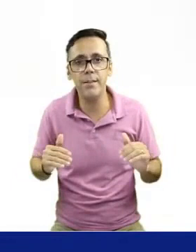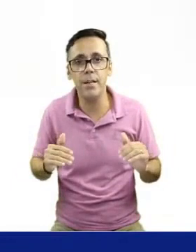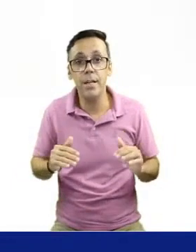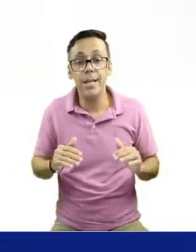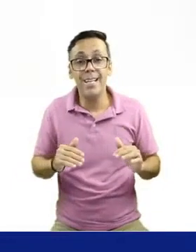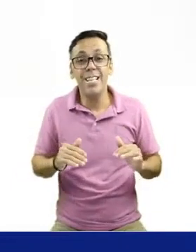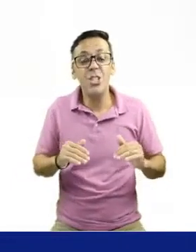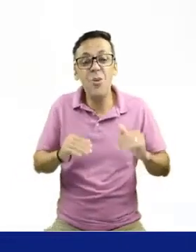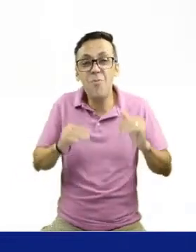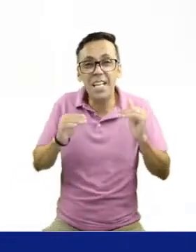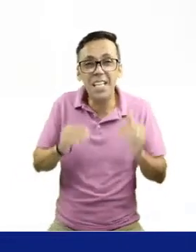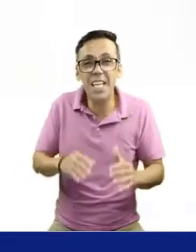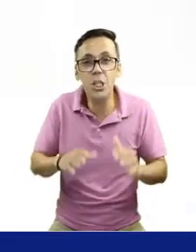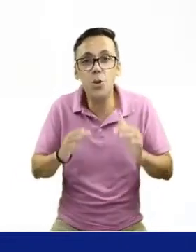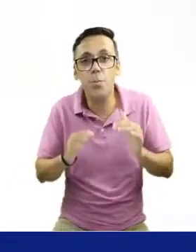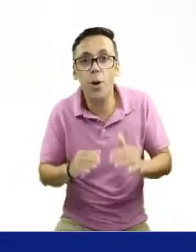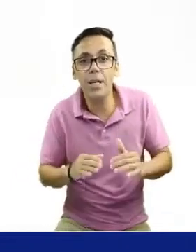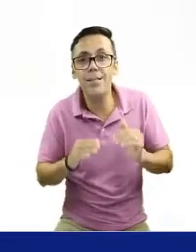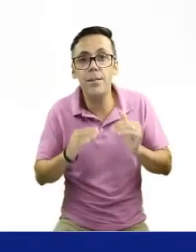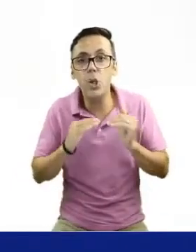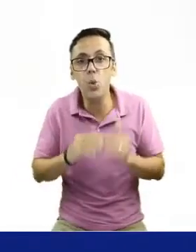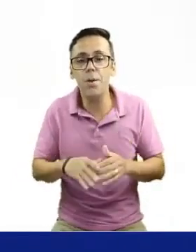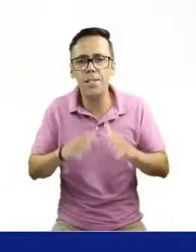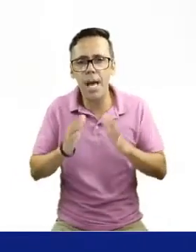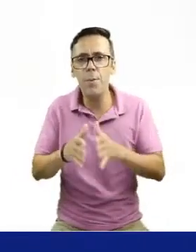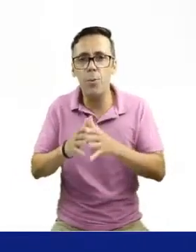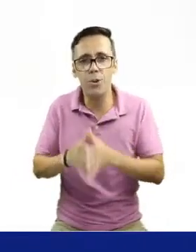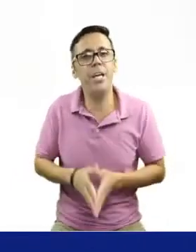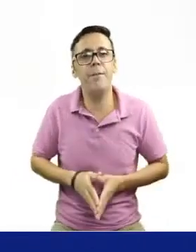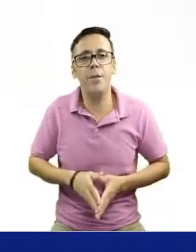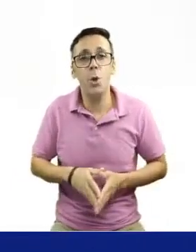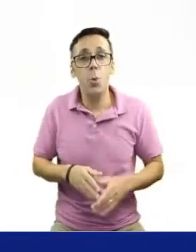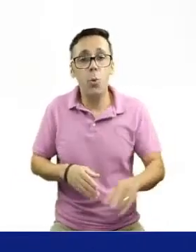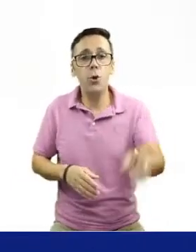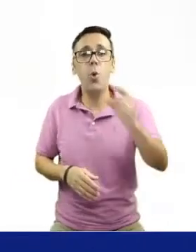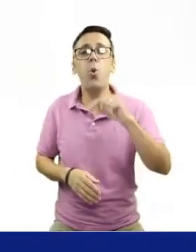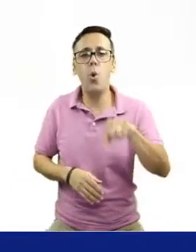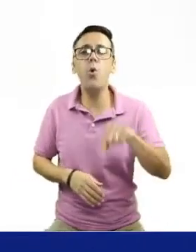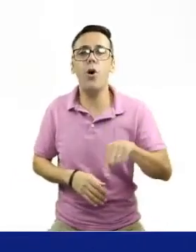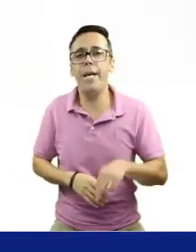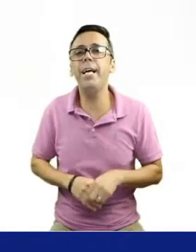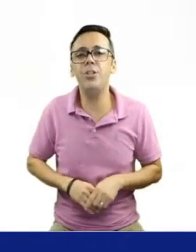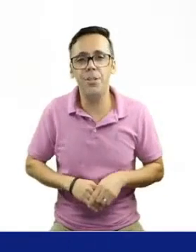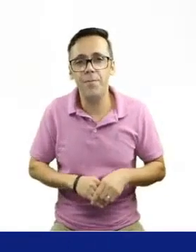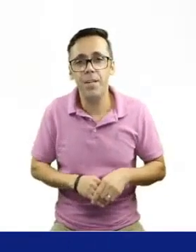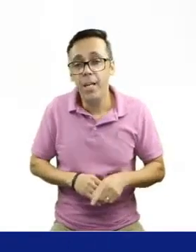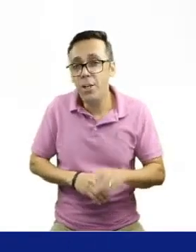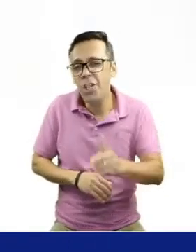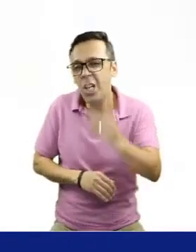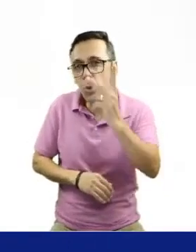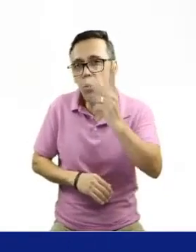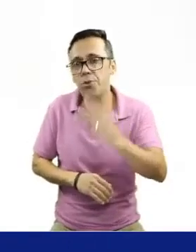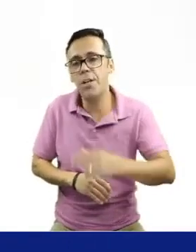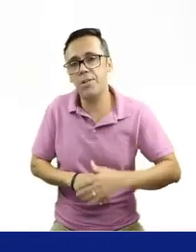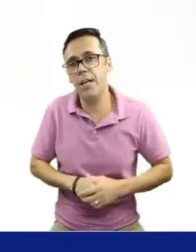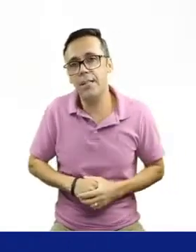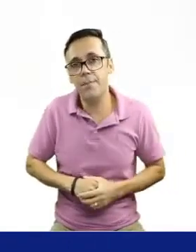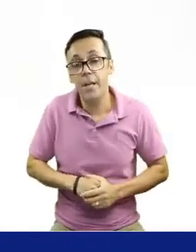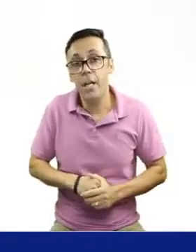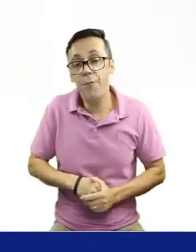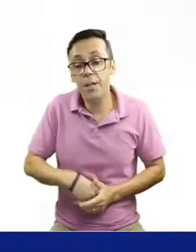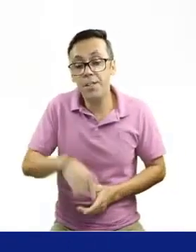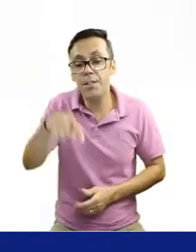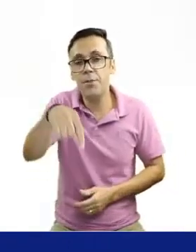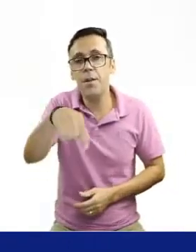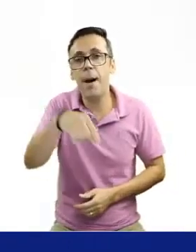são a concorrência de maneira de hipótese nenhuma sabe por quê Porque um concorrente ele chega duas